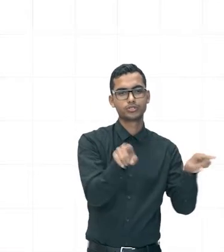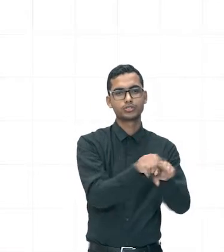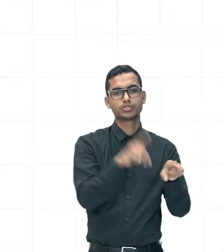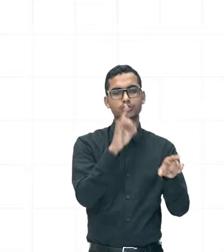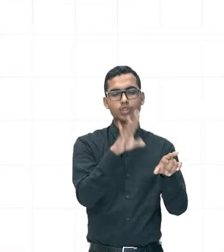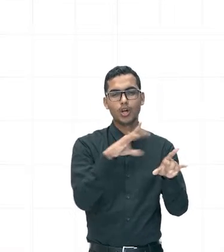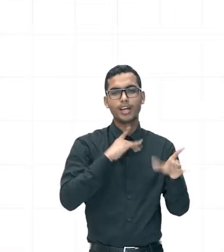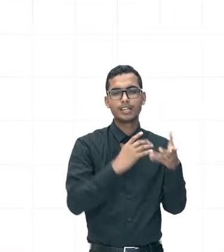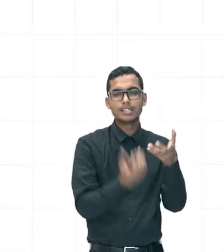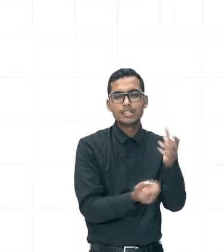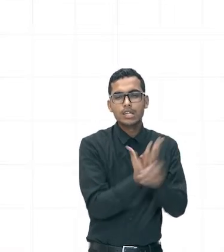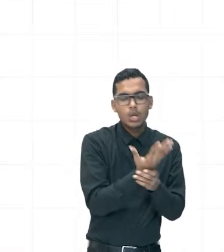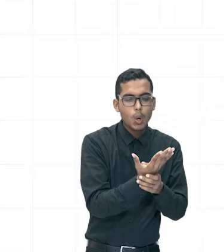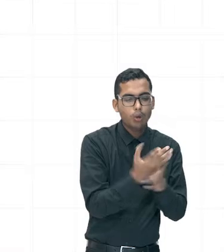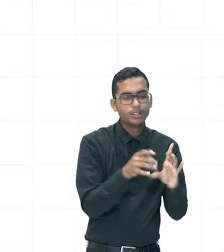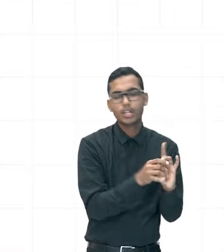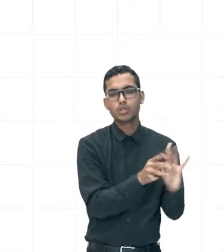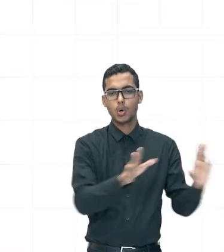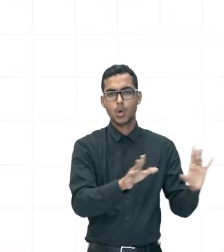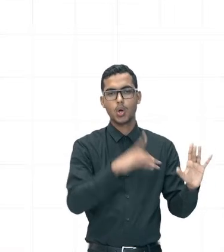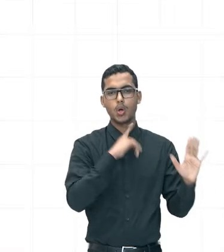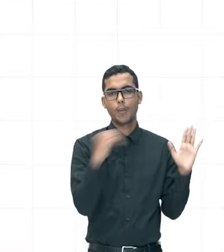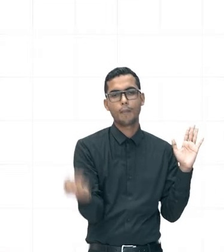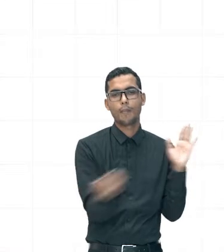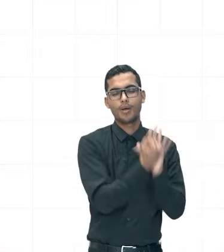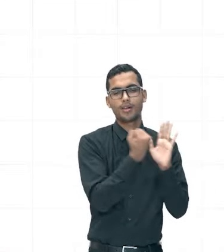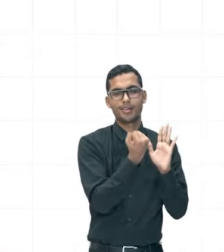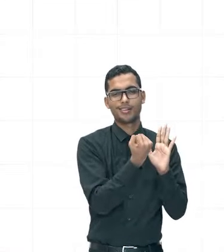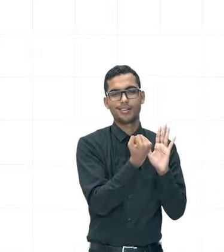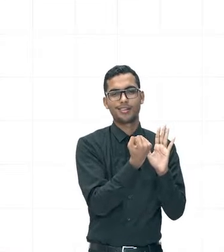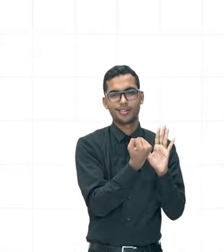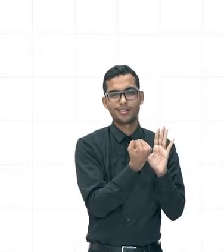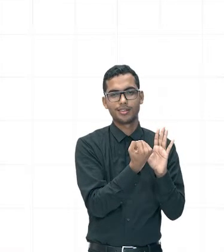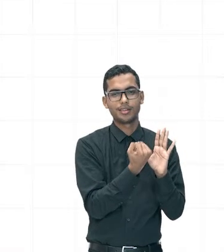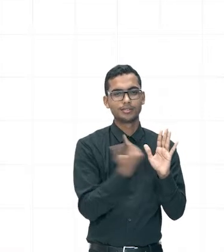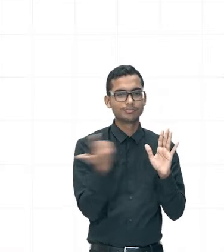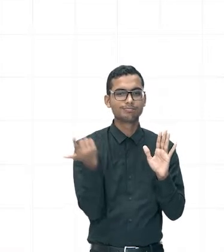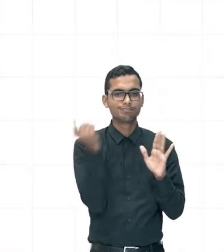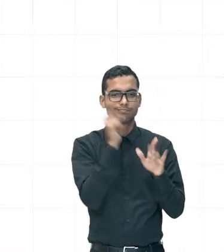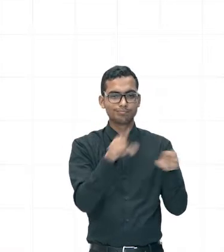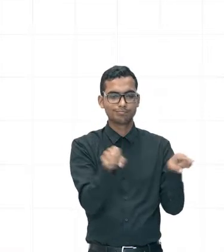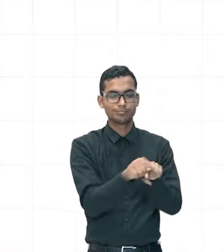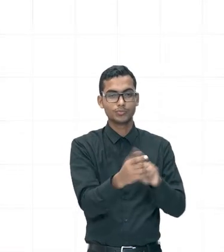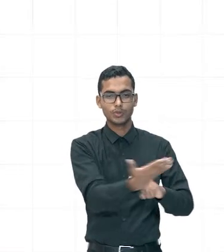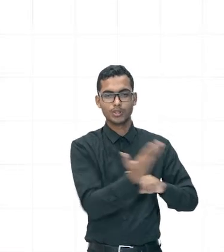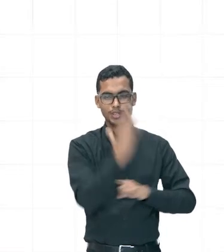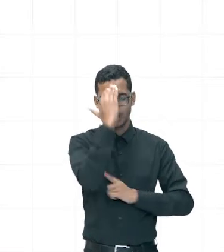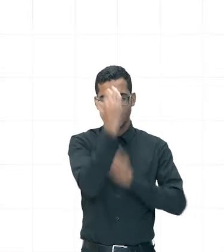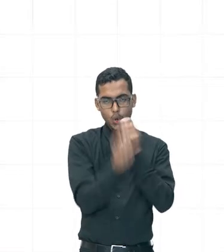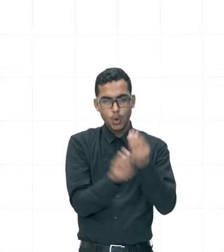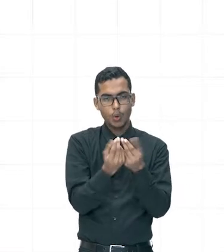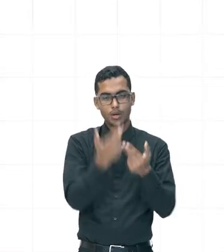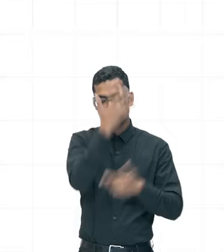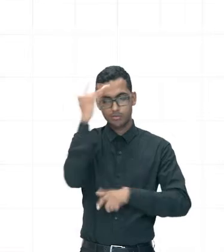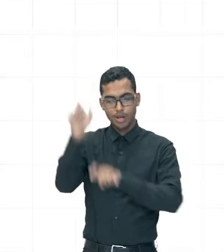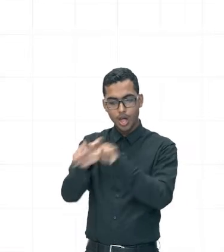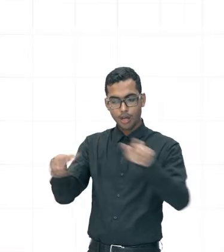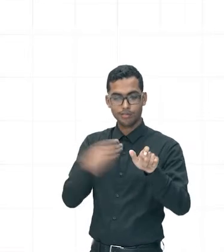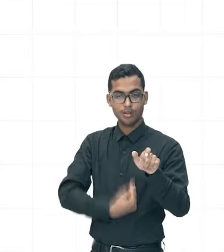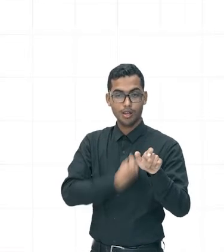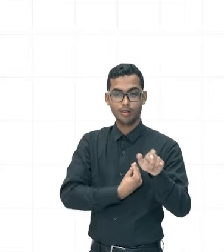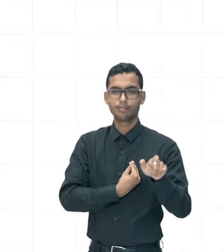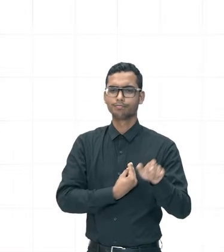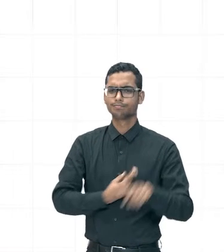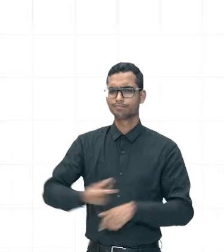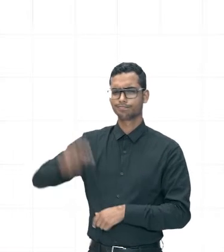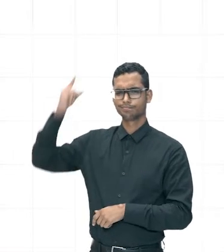como as coisas eram antigamente. Mesmo que não tenham sido feitas de propósito, elas nos ajudam a descobrir como as pessoas viviam